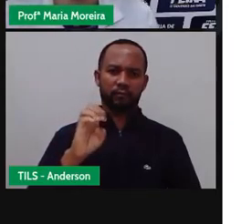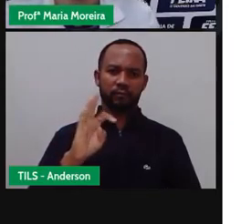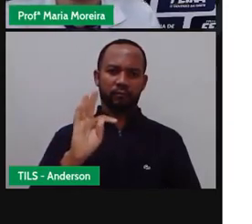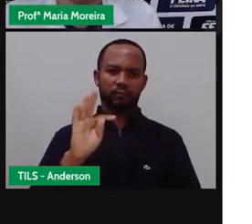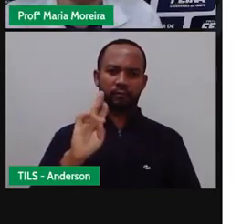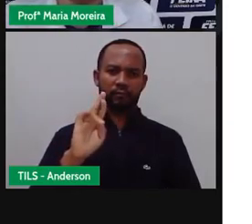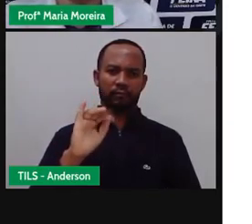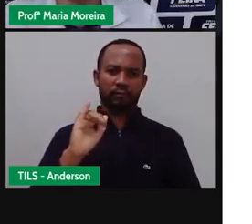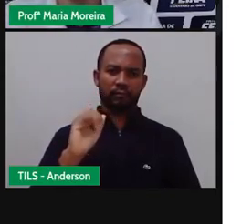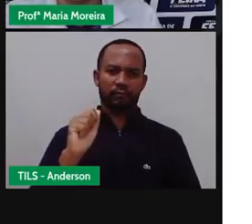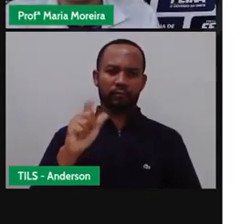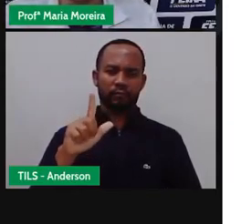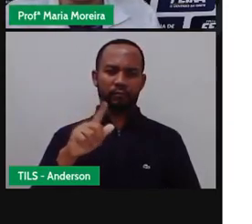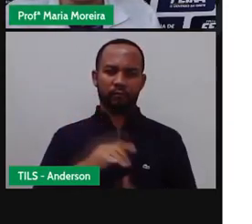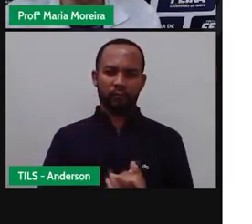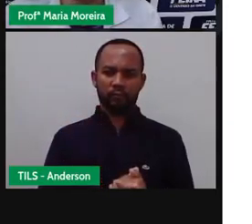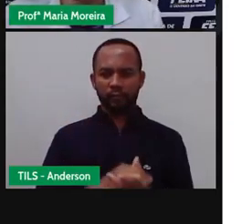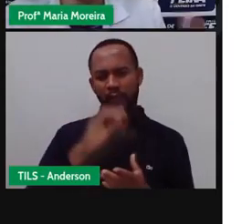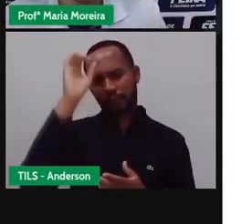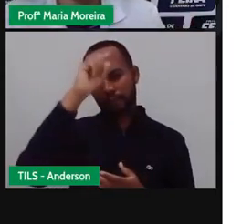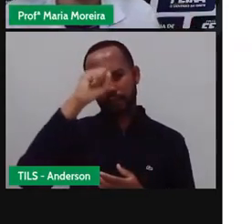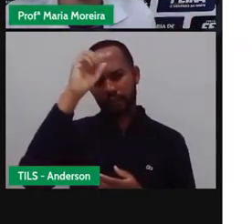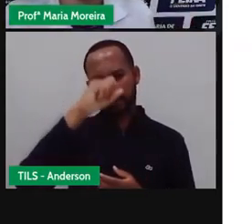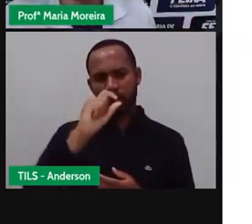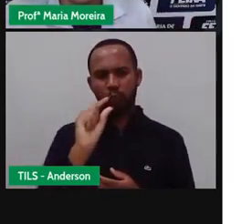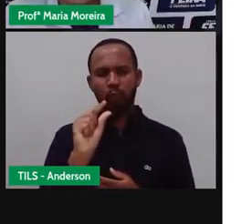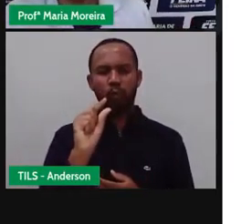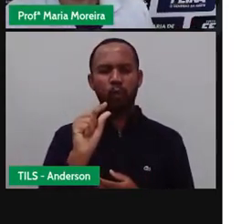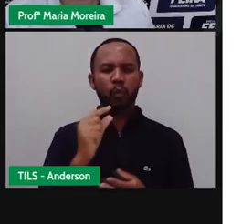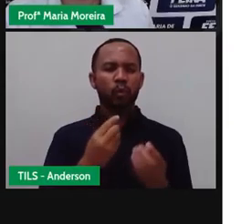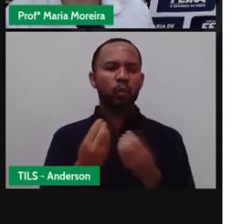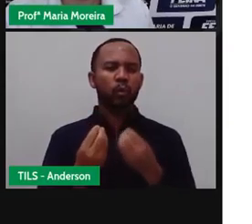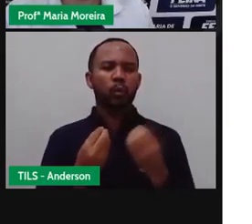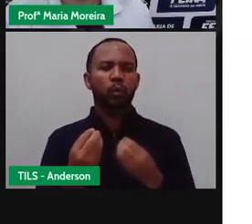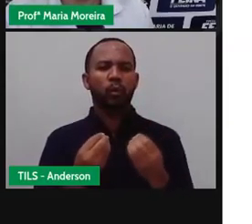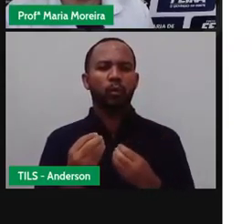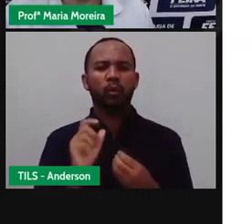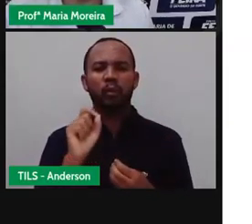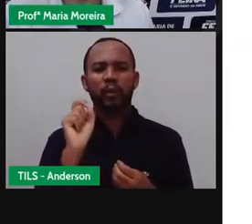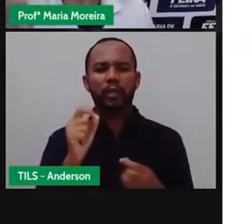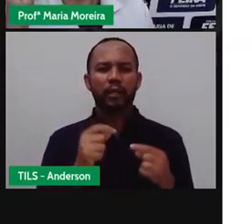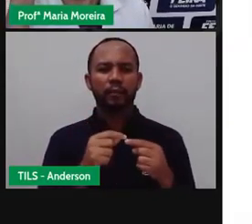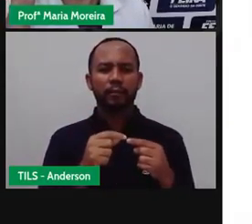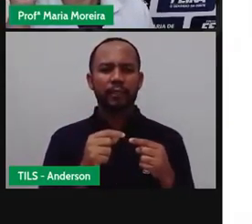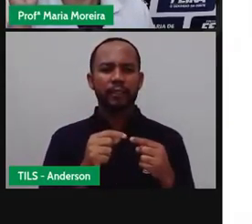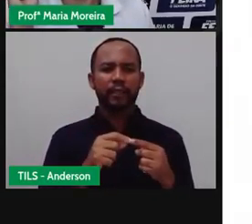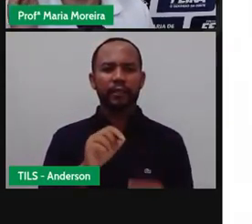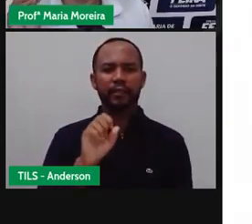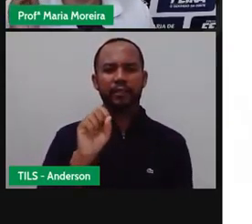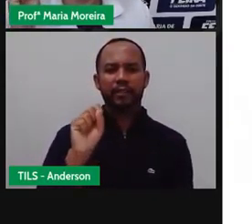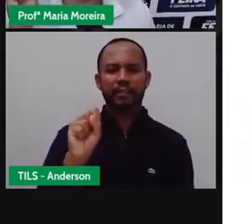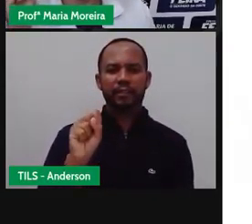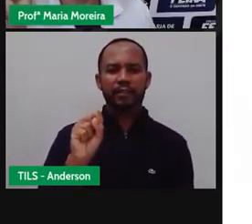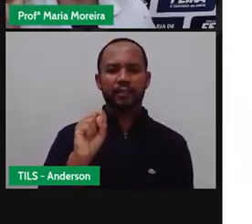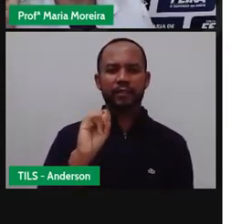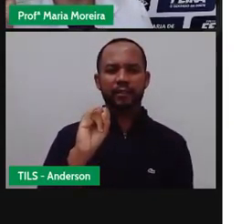proporcionalidade. Tá, gente? E vamos aprender um pouco mais aqui sobre o que seria simetria, ó.